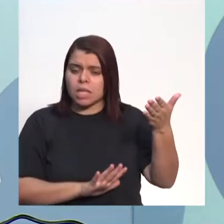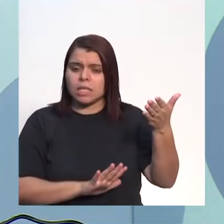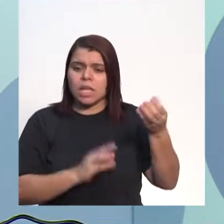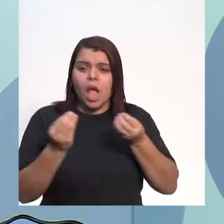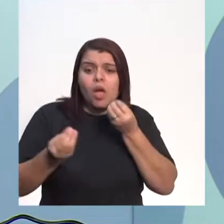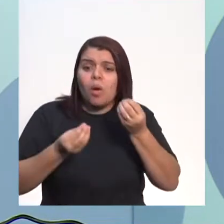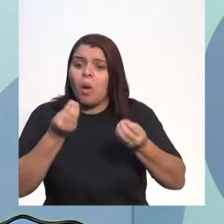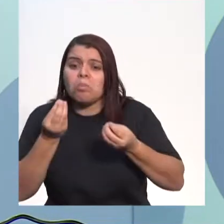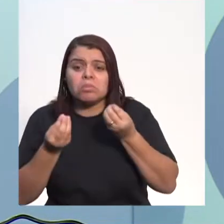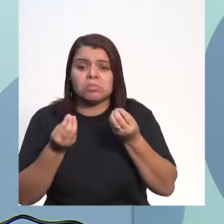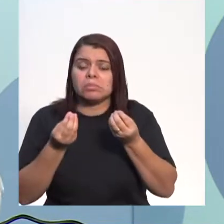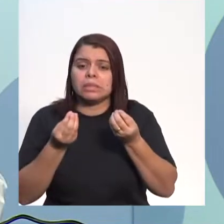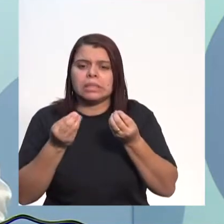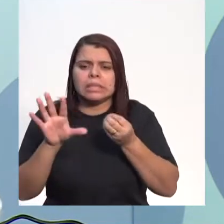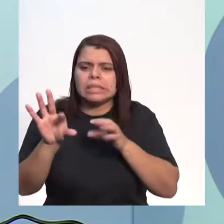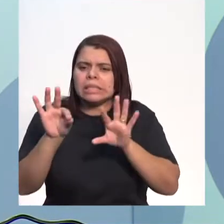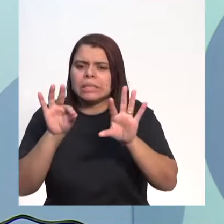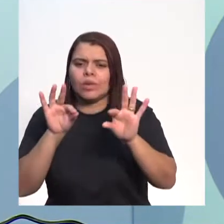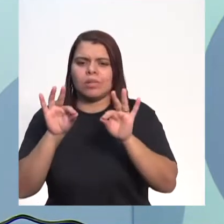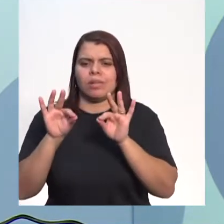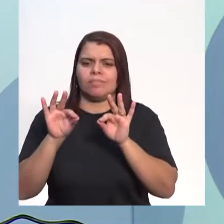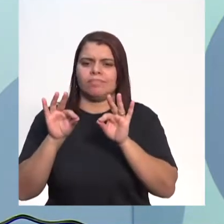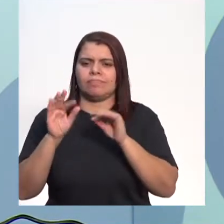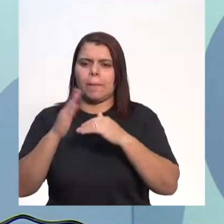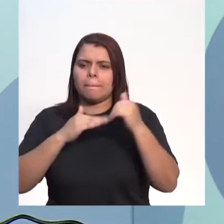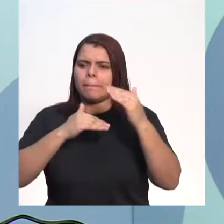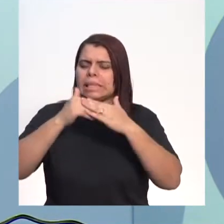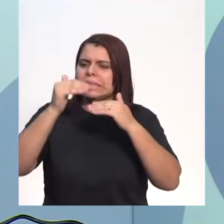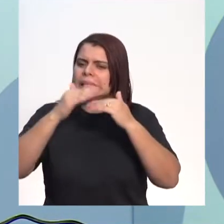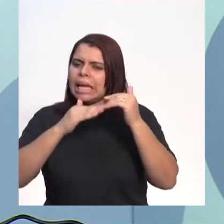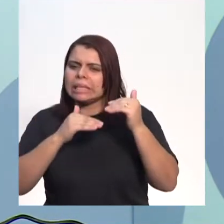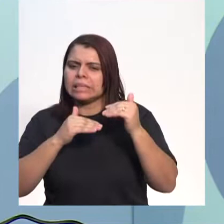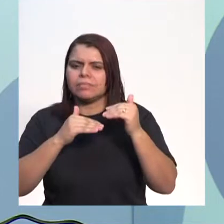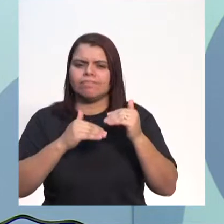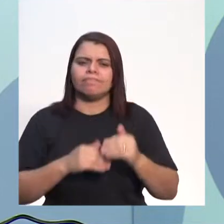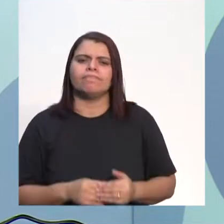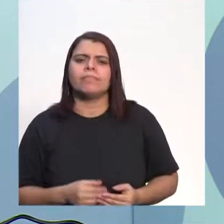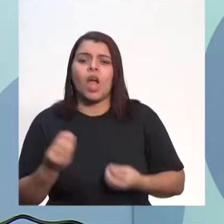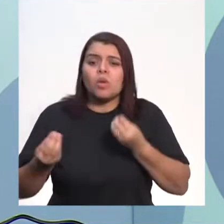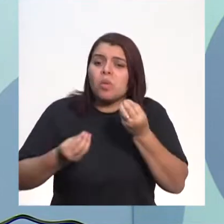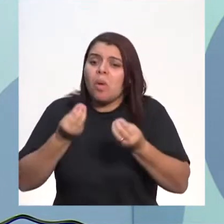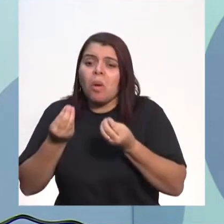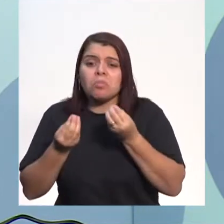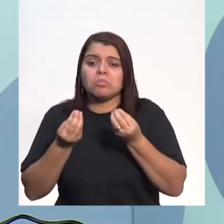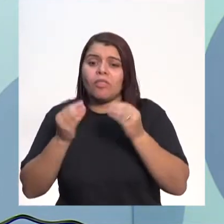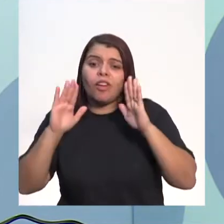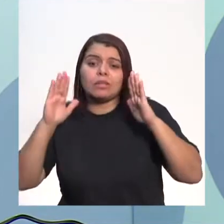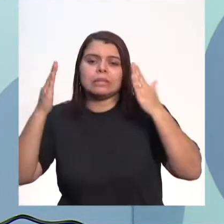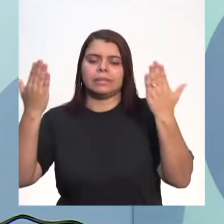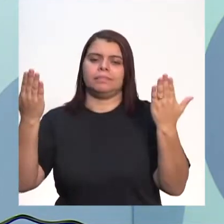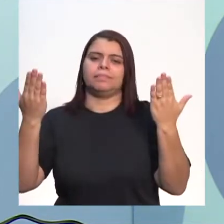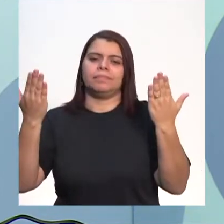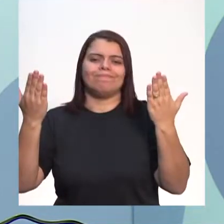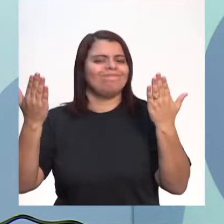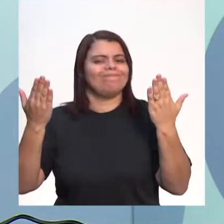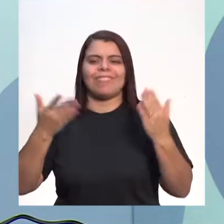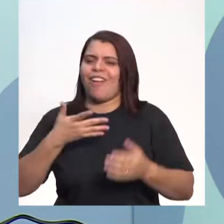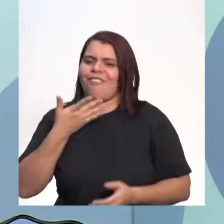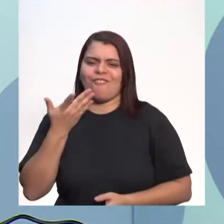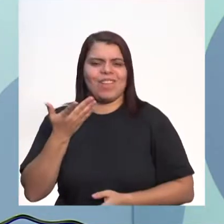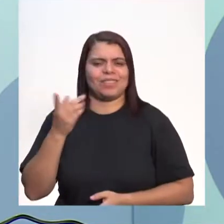habilidades, né, que nós, do primeiro bimestre. Então, como já dito pelo João, não é